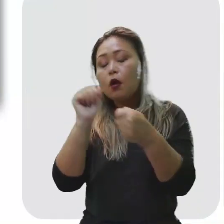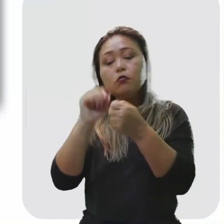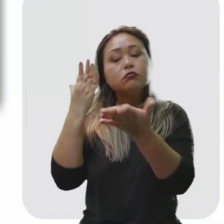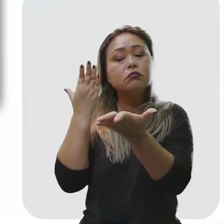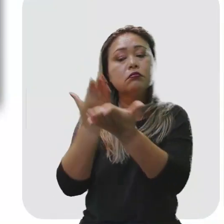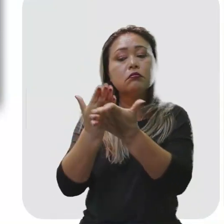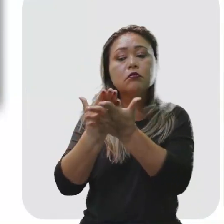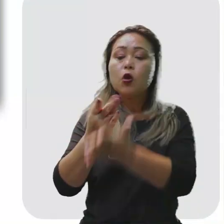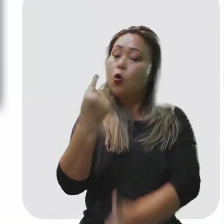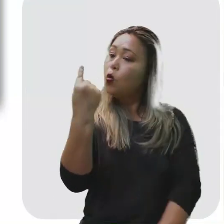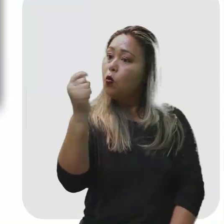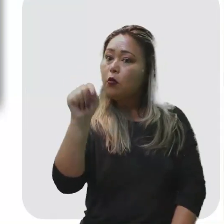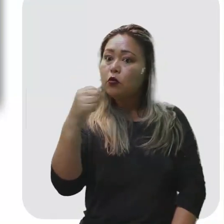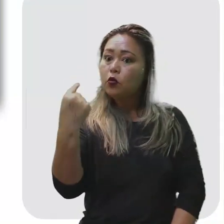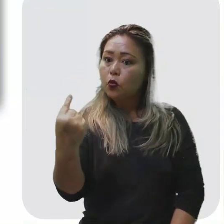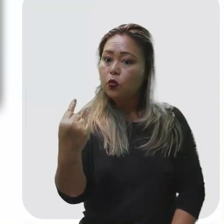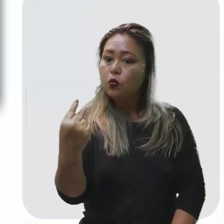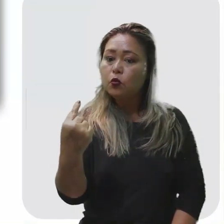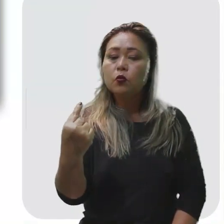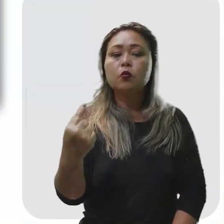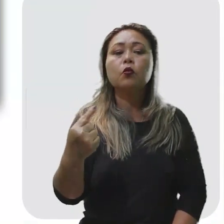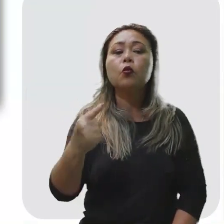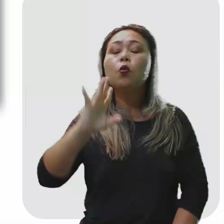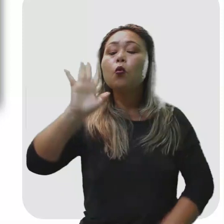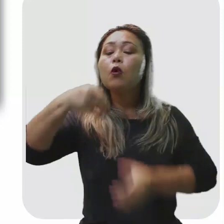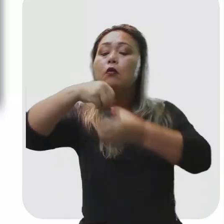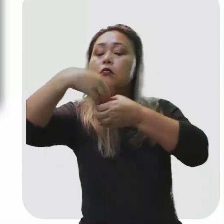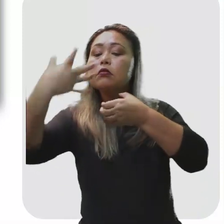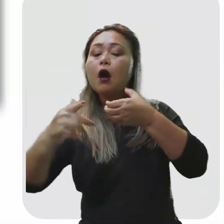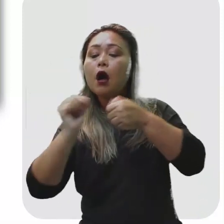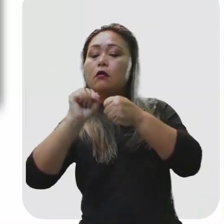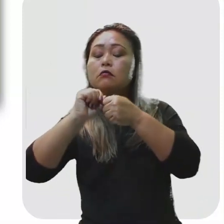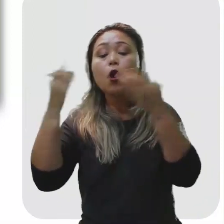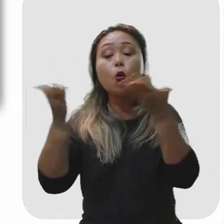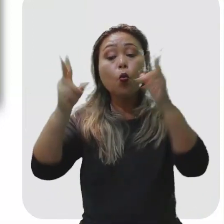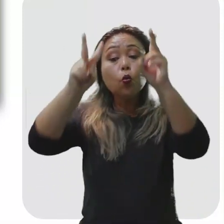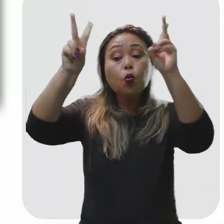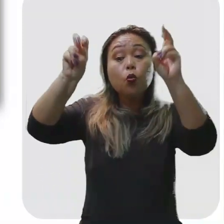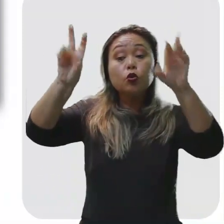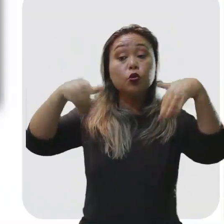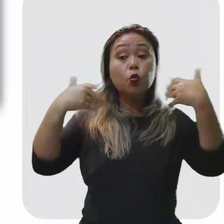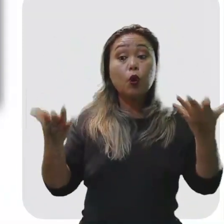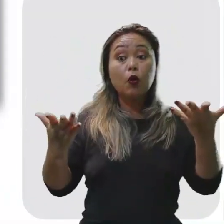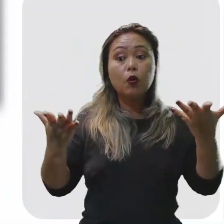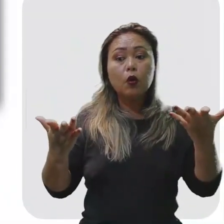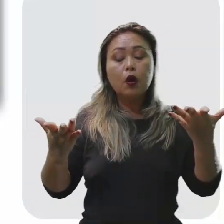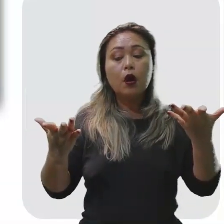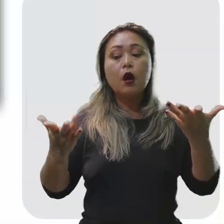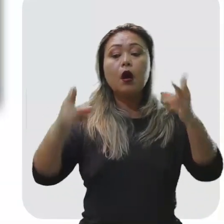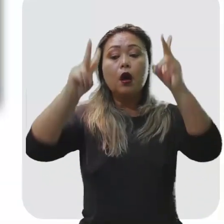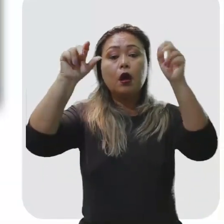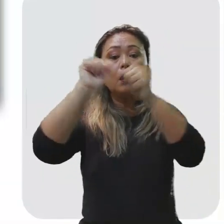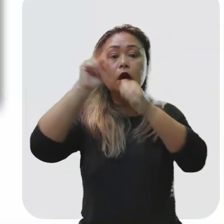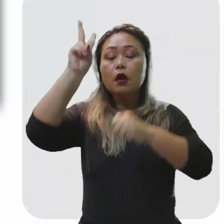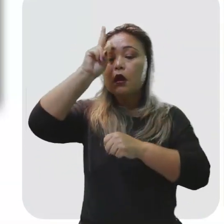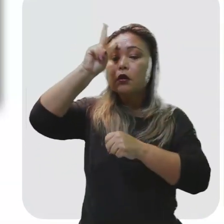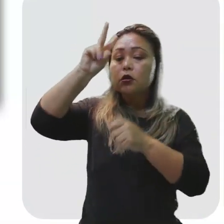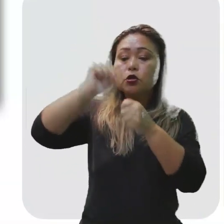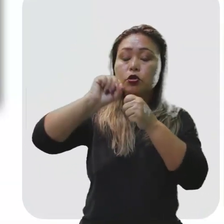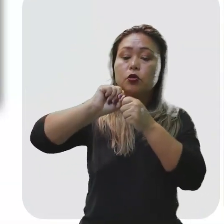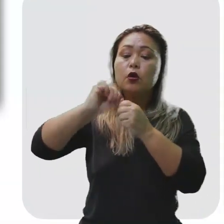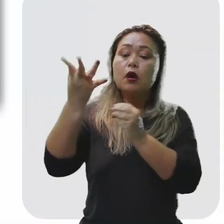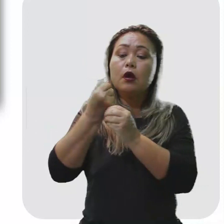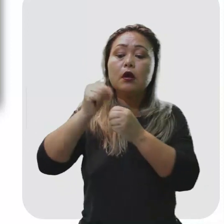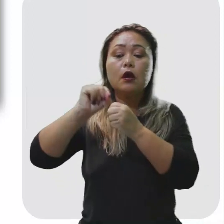nossa aula 1.1. Quais os conteúdos que nós iremos abordar hoje? O tema é História da Arte e